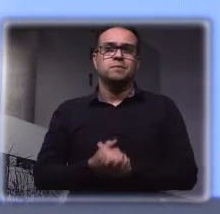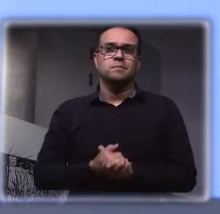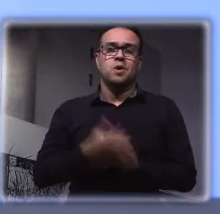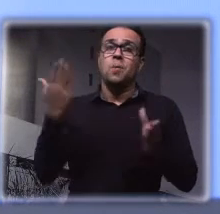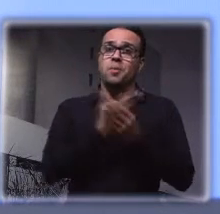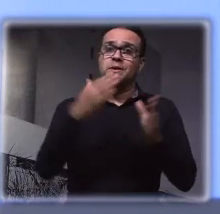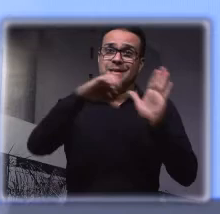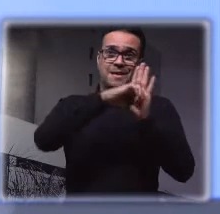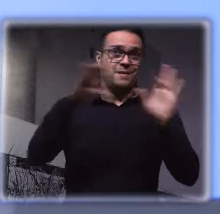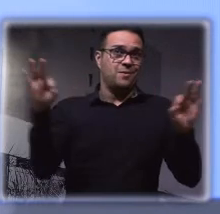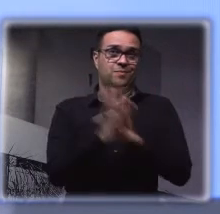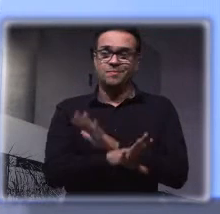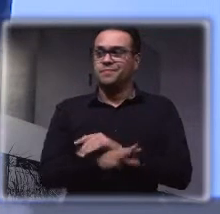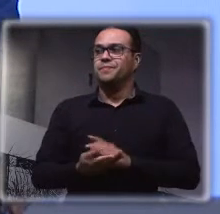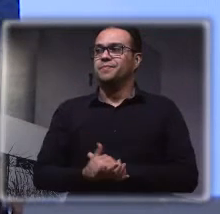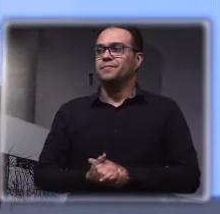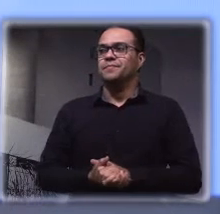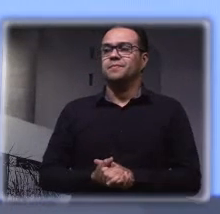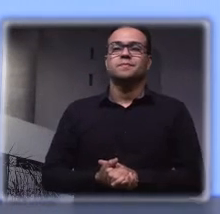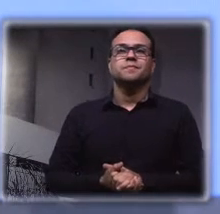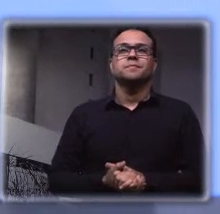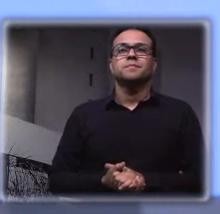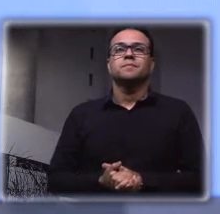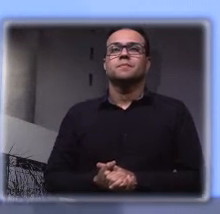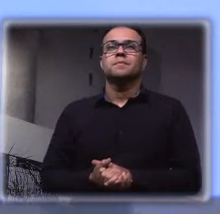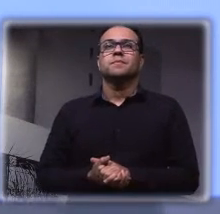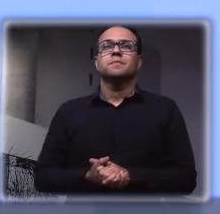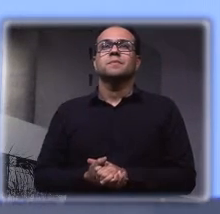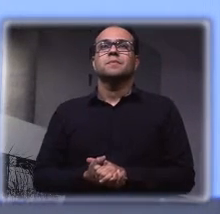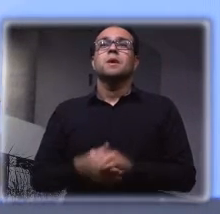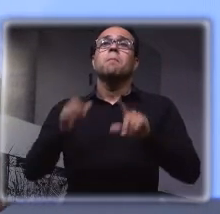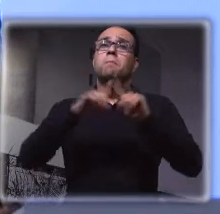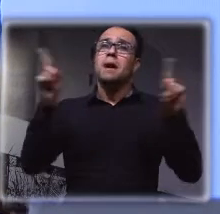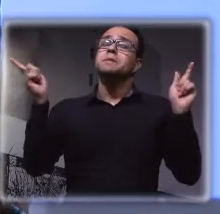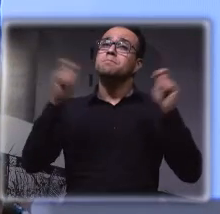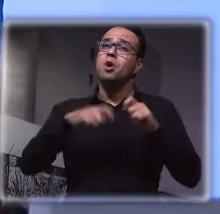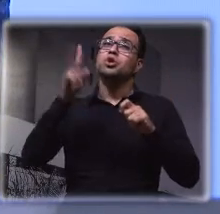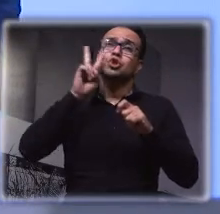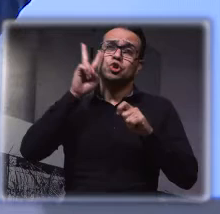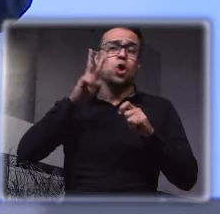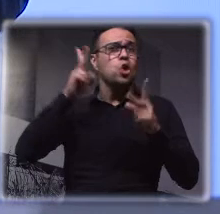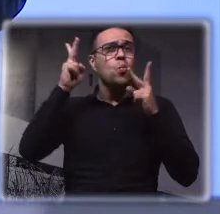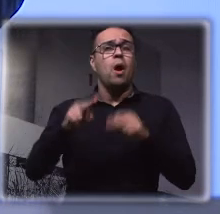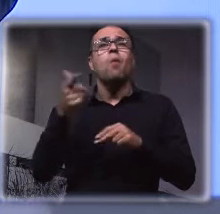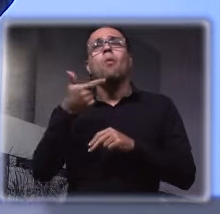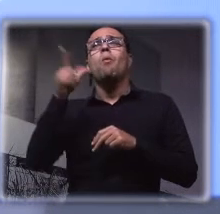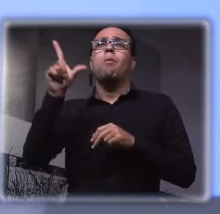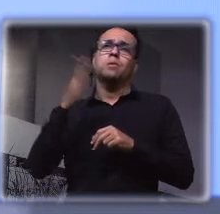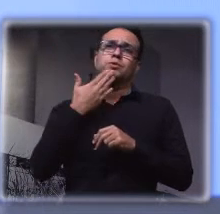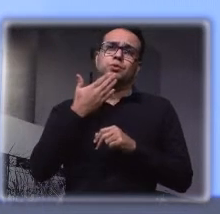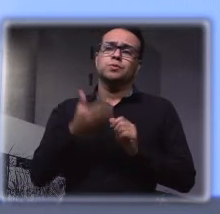criminal fechado. Agora a gente pode contar essa história de outra forma também.